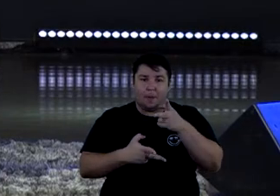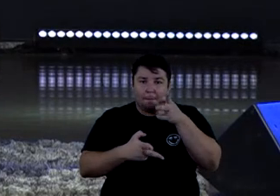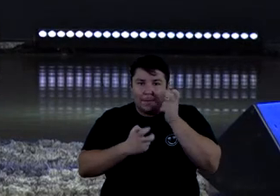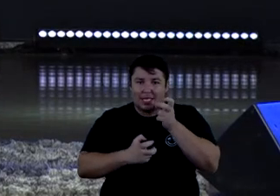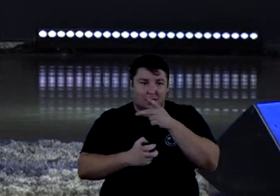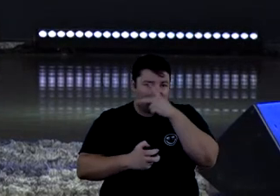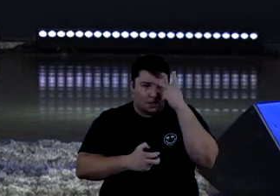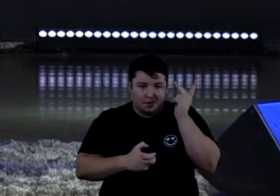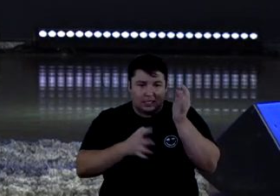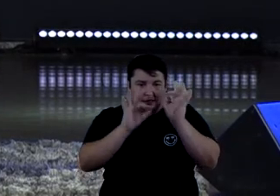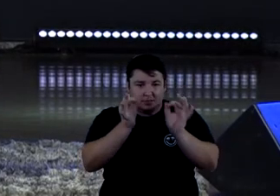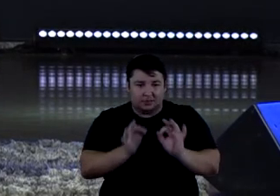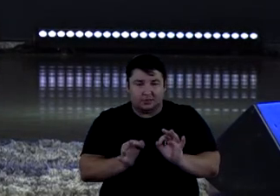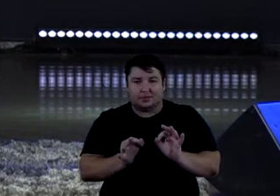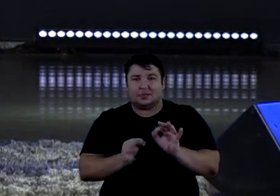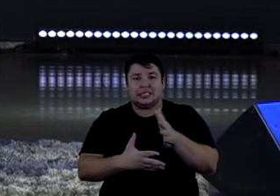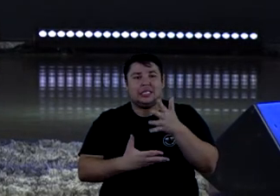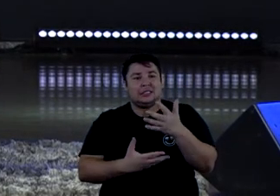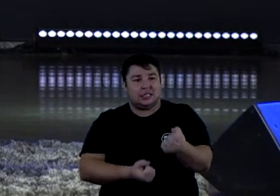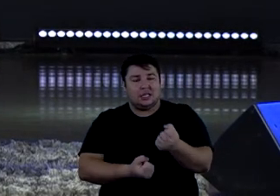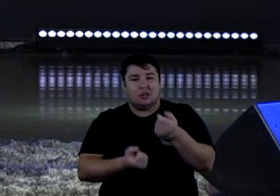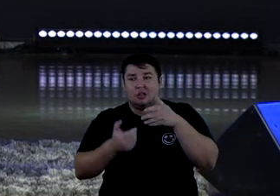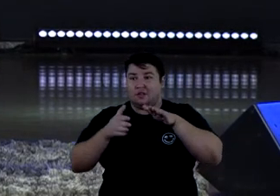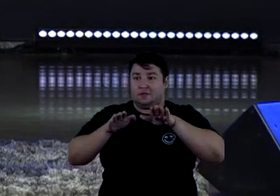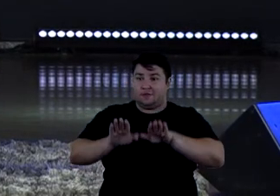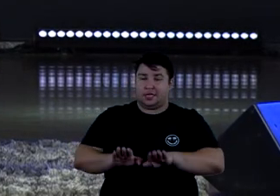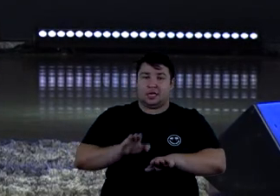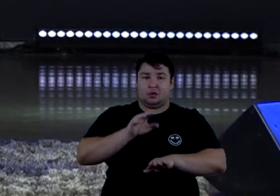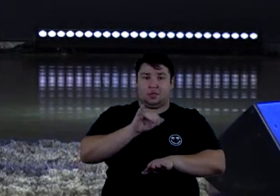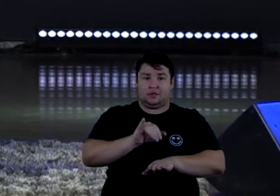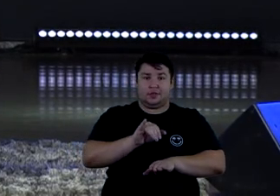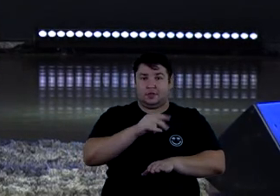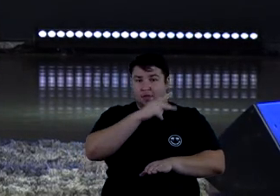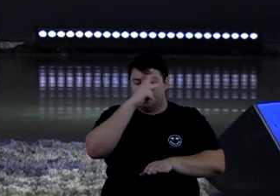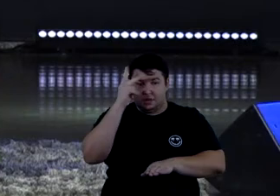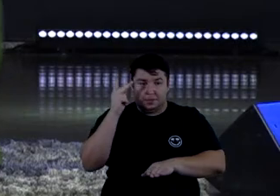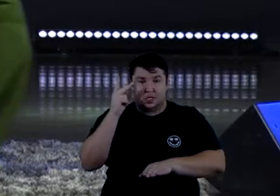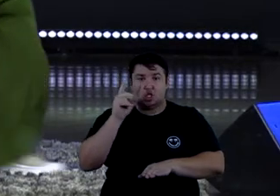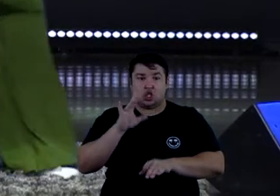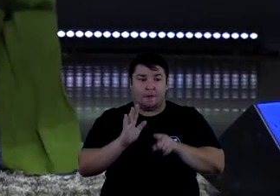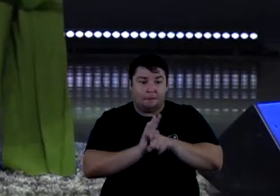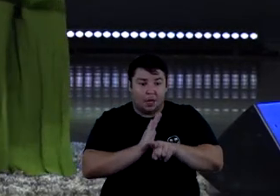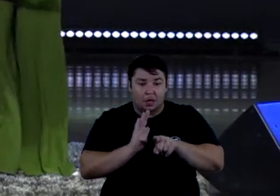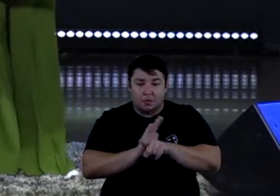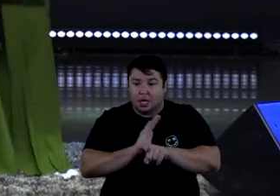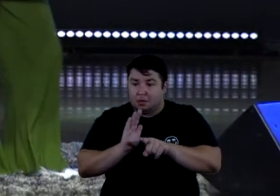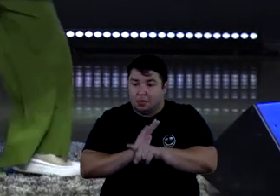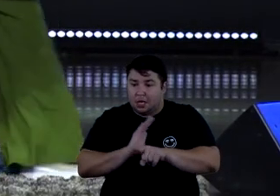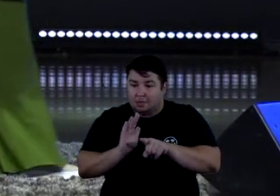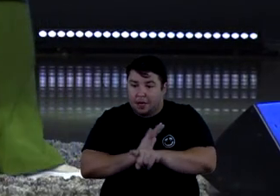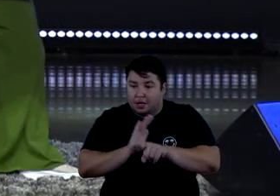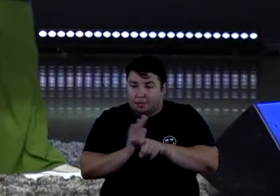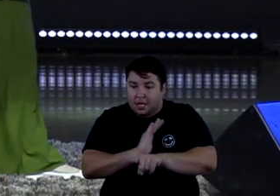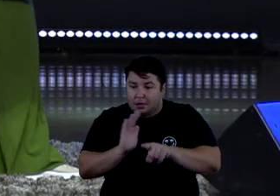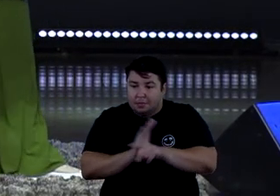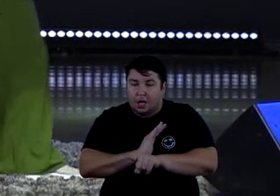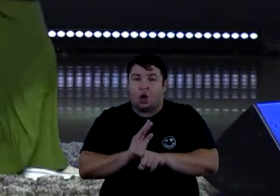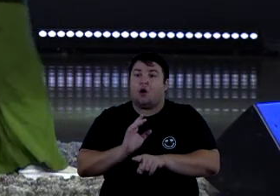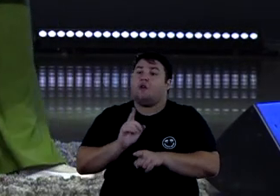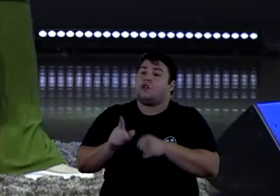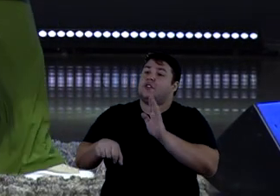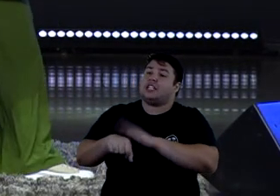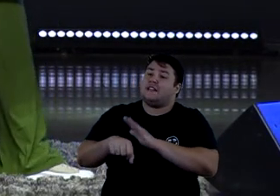que pessoas que se contentam em ficar como se você fosse um oráculo, só te perguntando as coisas da vida dela, o que ela faz, para onde ela vai, o